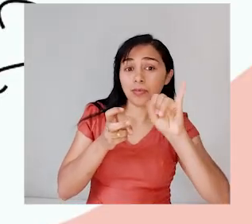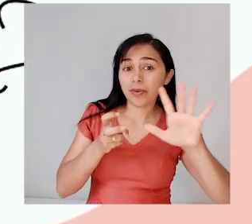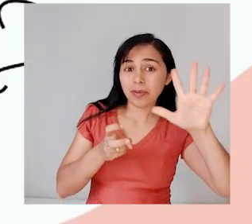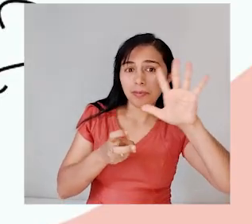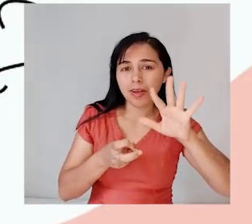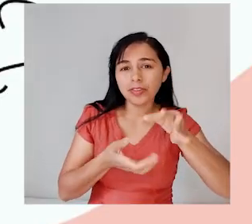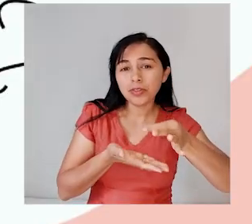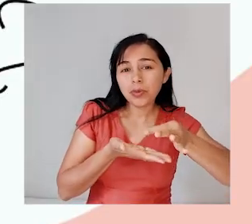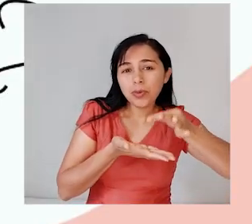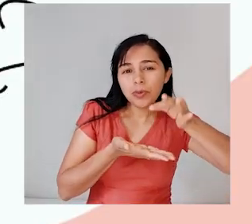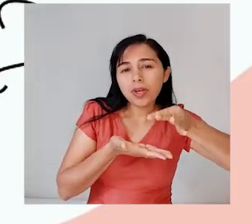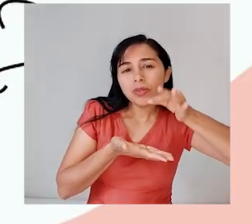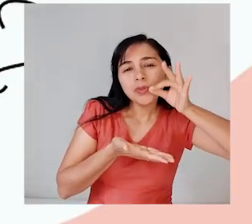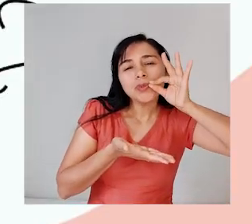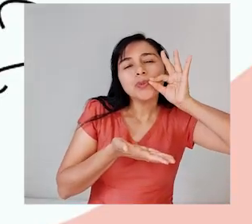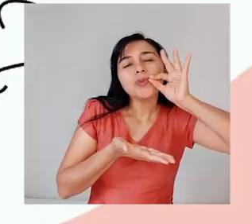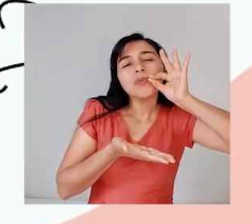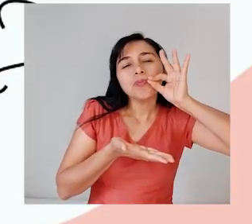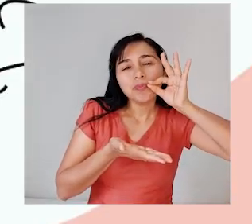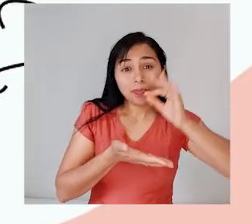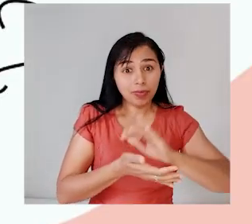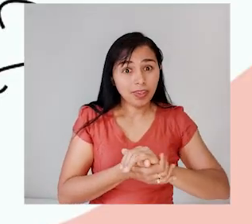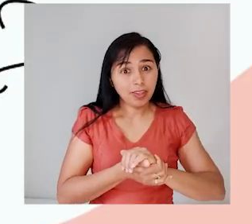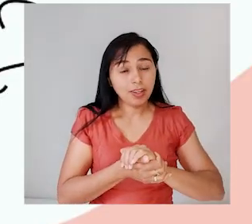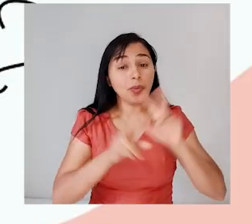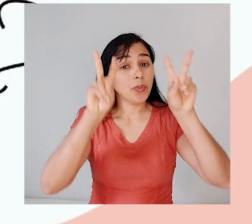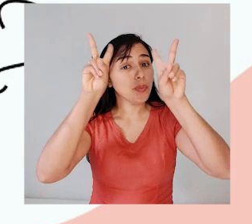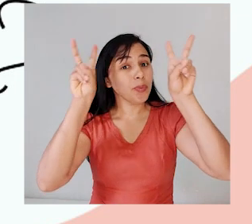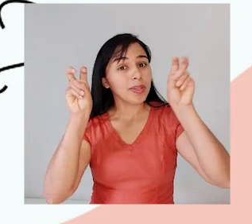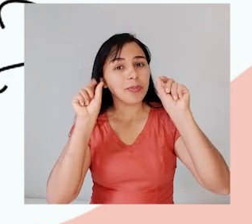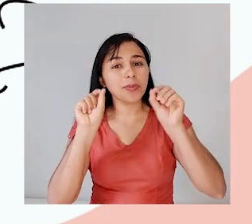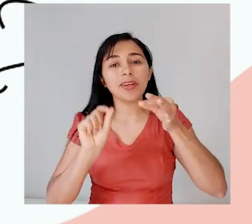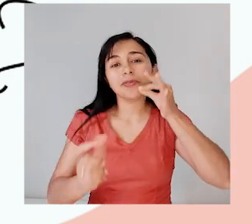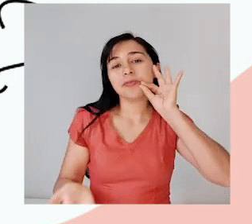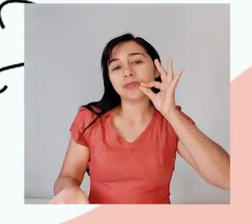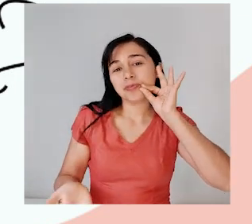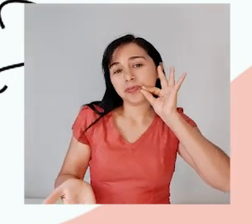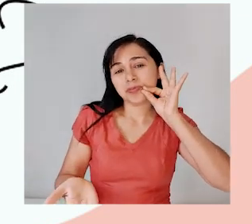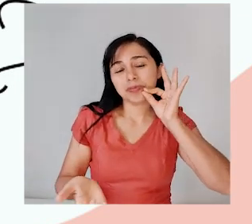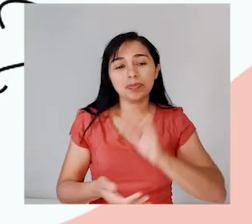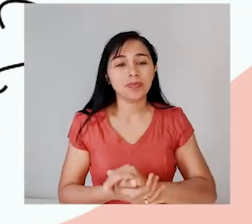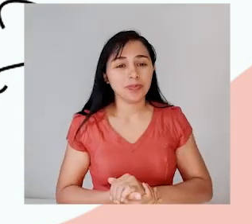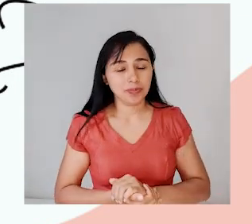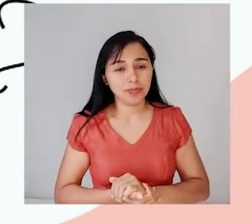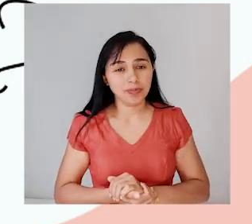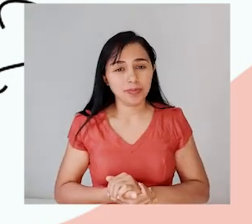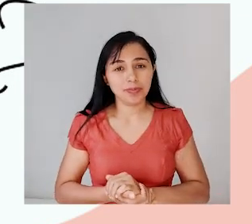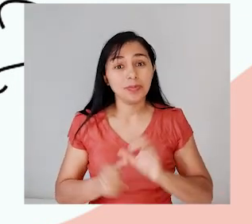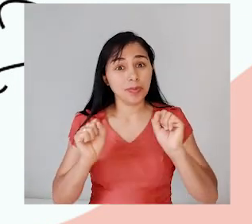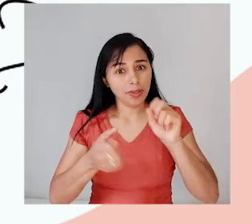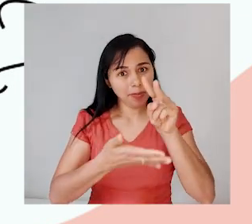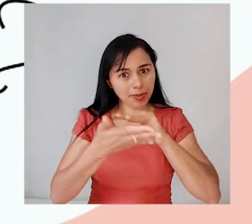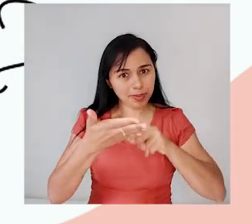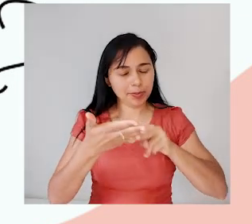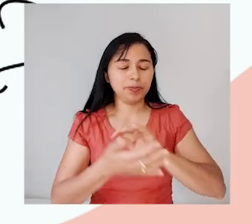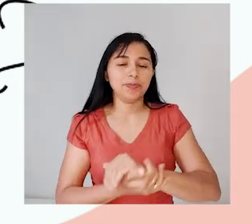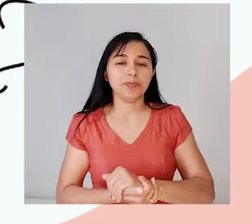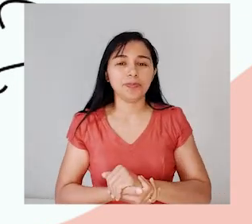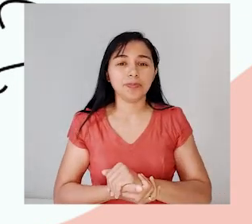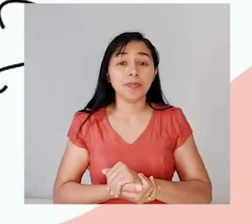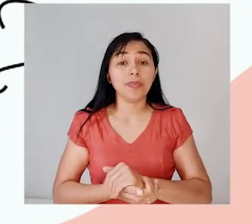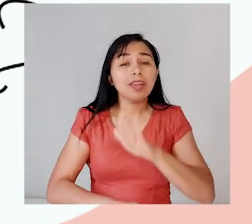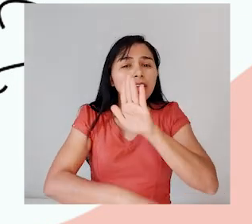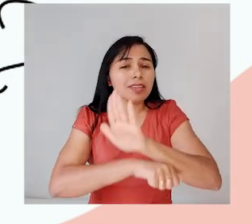de café. E ele fala do quê? De café. Nos versos podemos ler: na tarde fria de